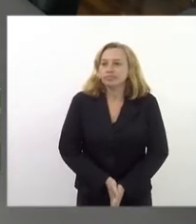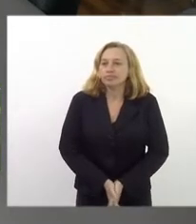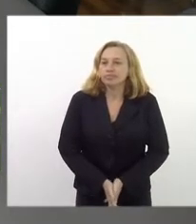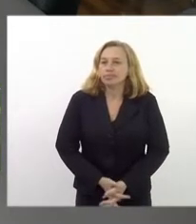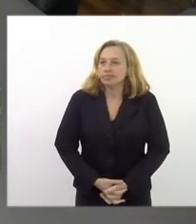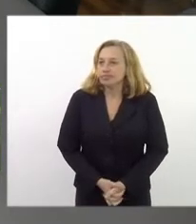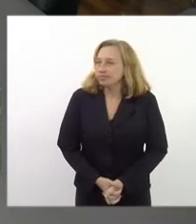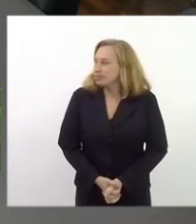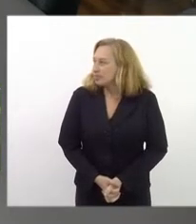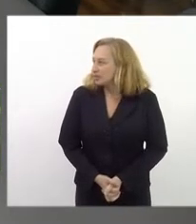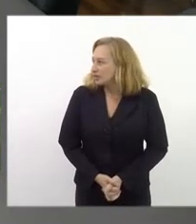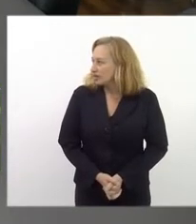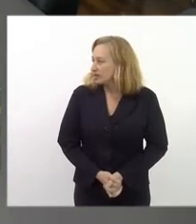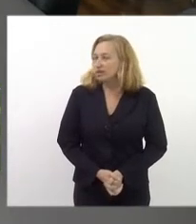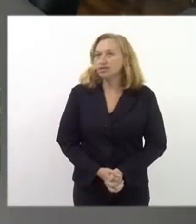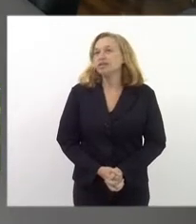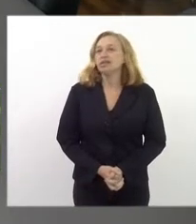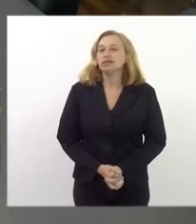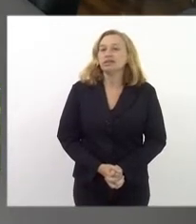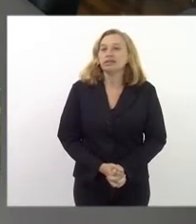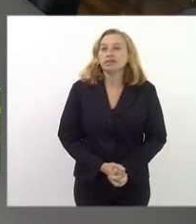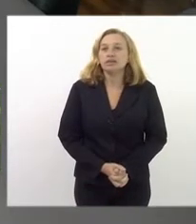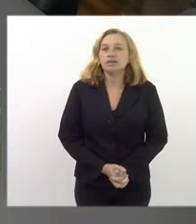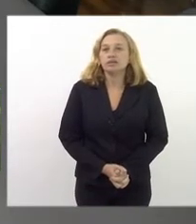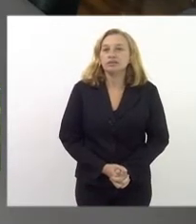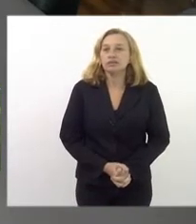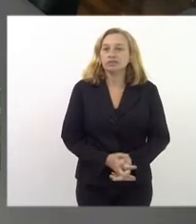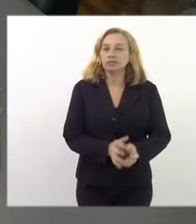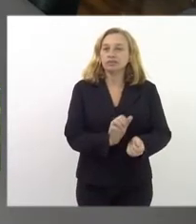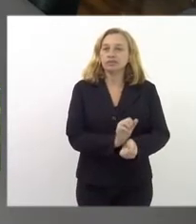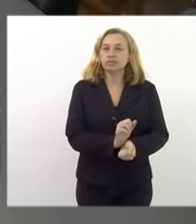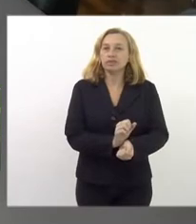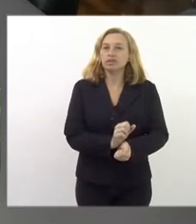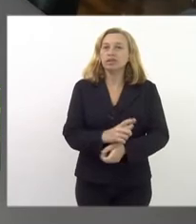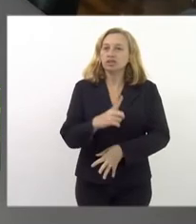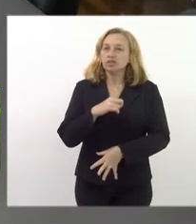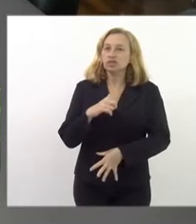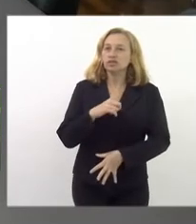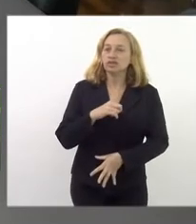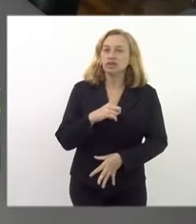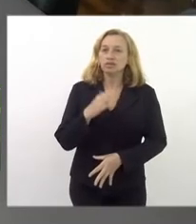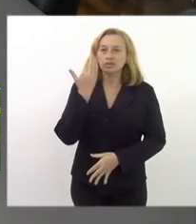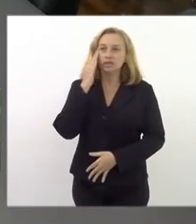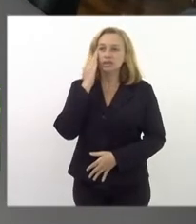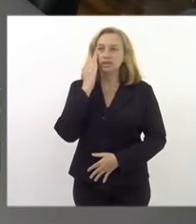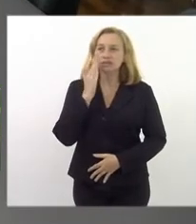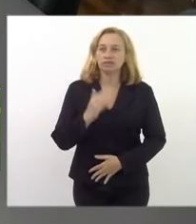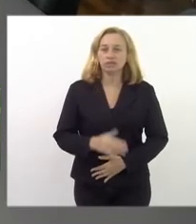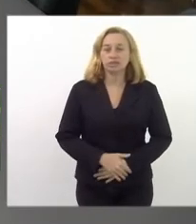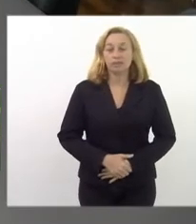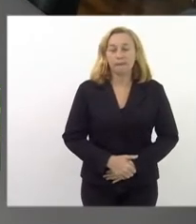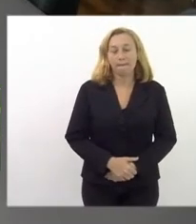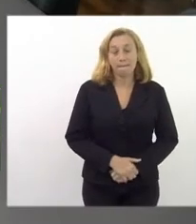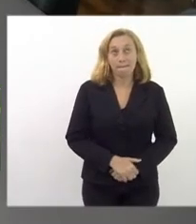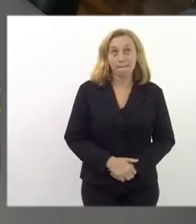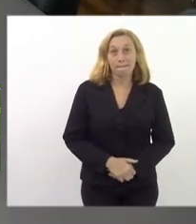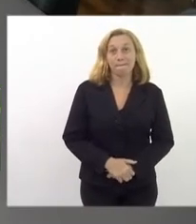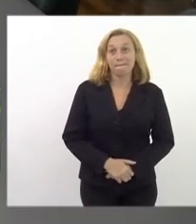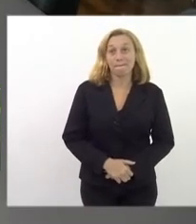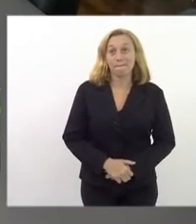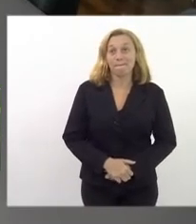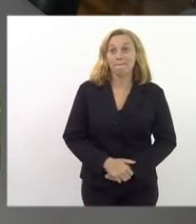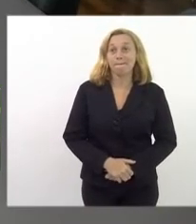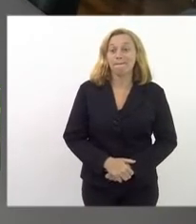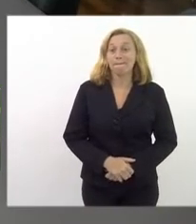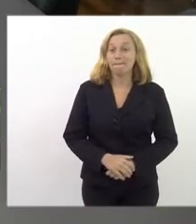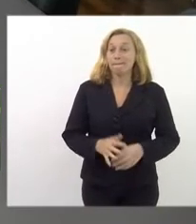pedindo que isso fosse suspenso e que houvesse um entendimento e uma mediação de